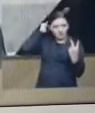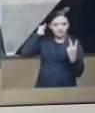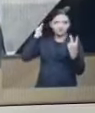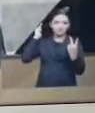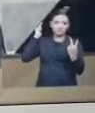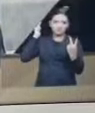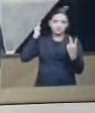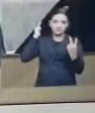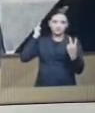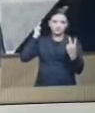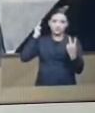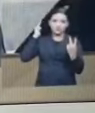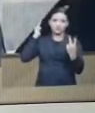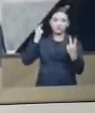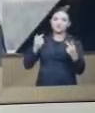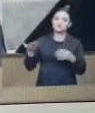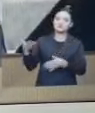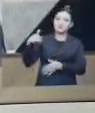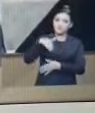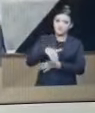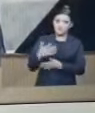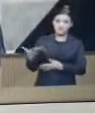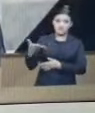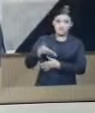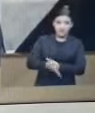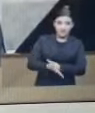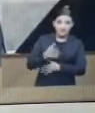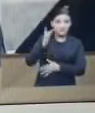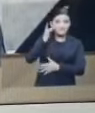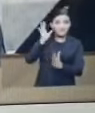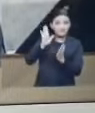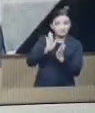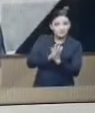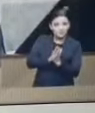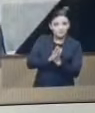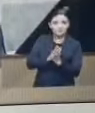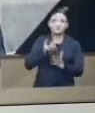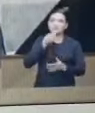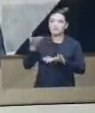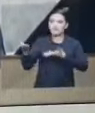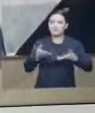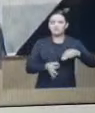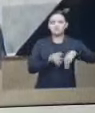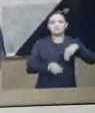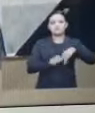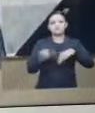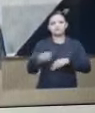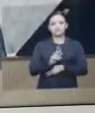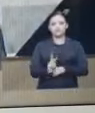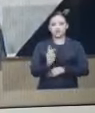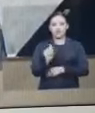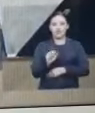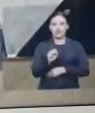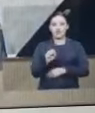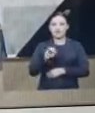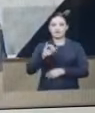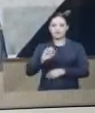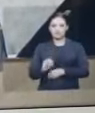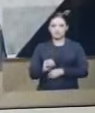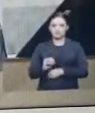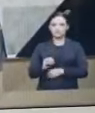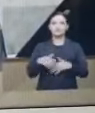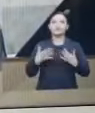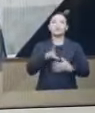o novel ministro Cássio Nunes Marques. Está marcado para o dia 5, estritamente